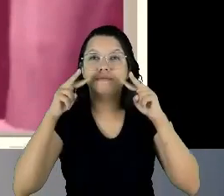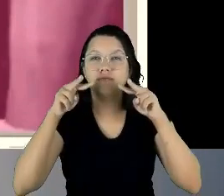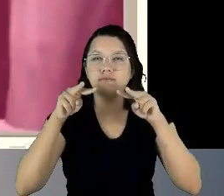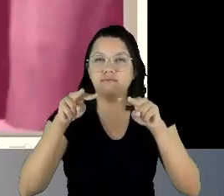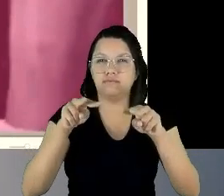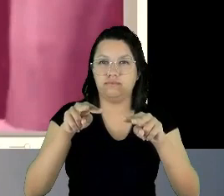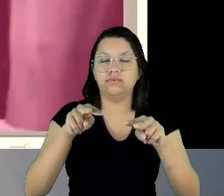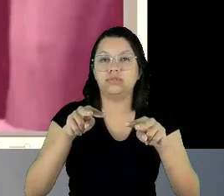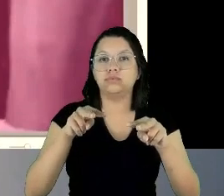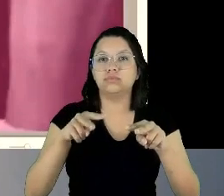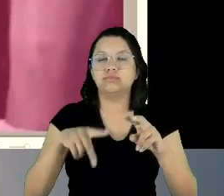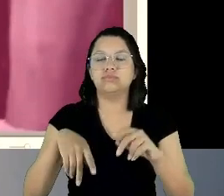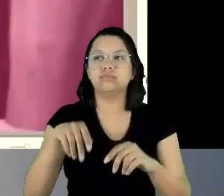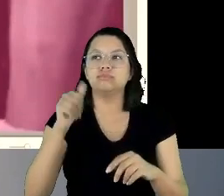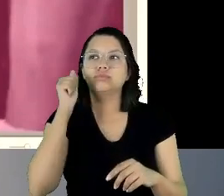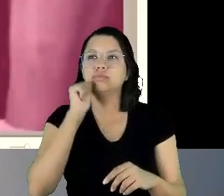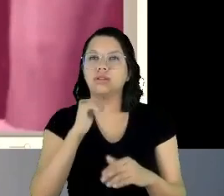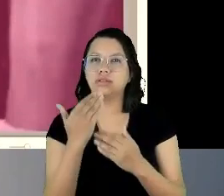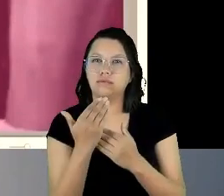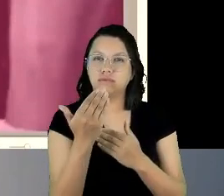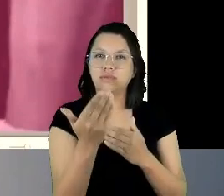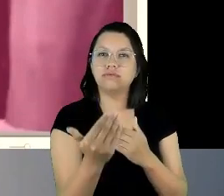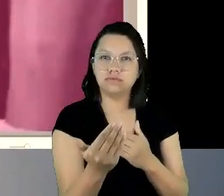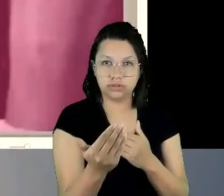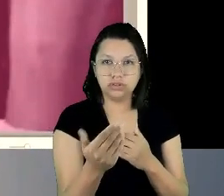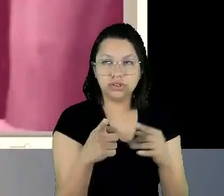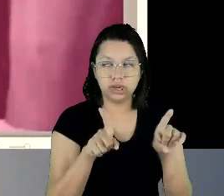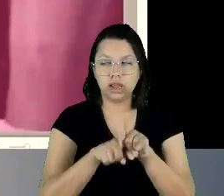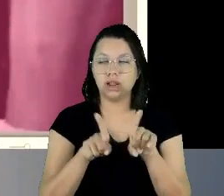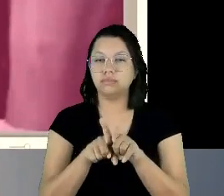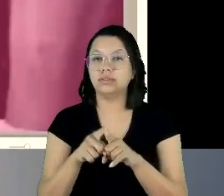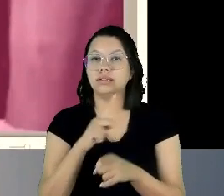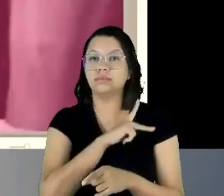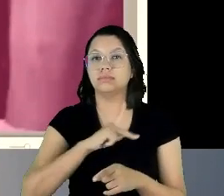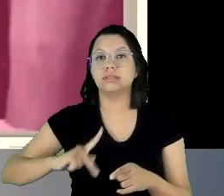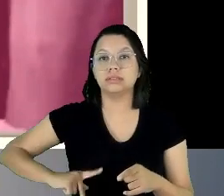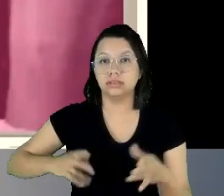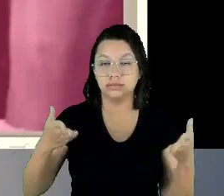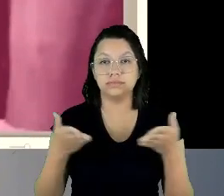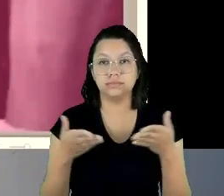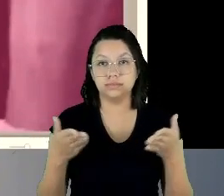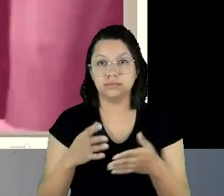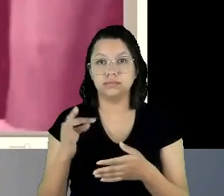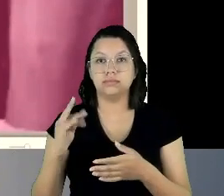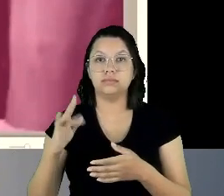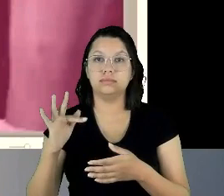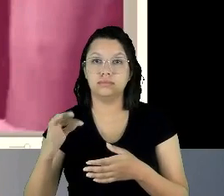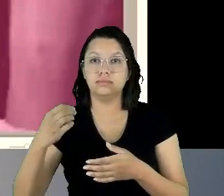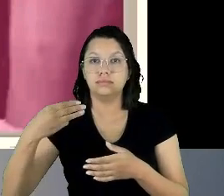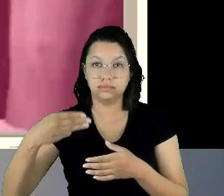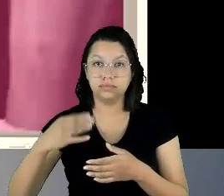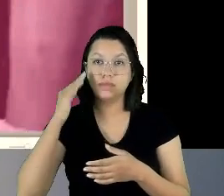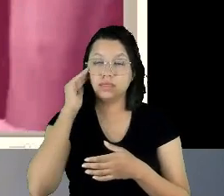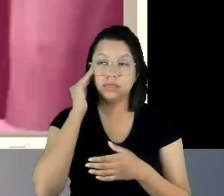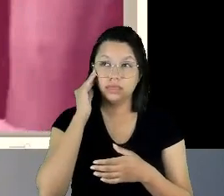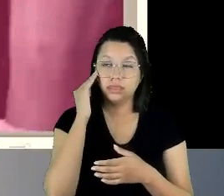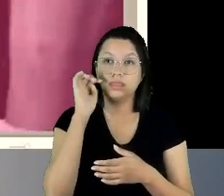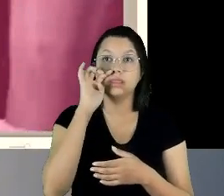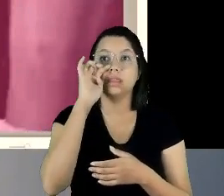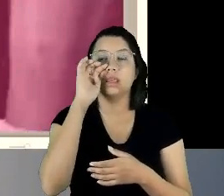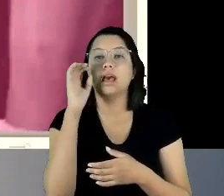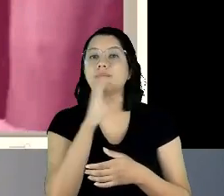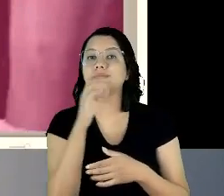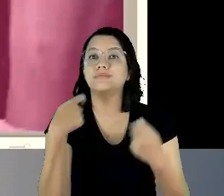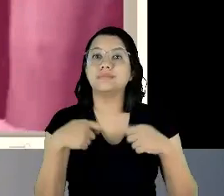visão mesmo de mulheres que estavam à frente, e também da presidência atual do TRF3, para entender a urgência